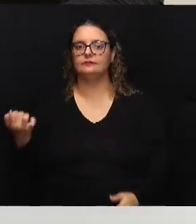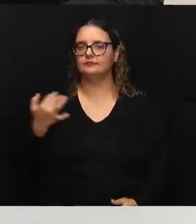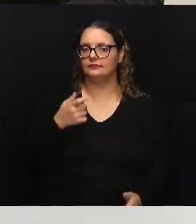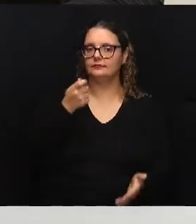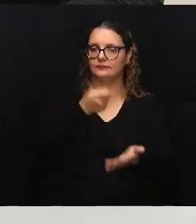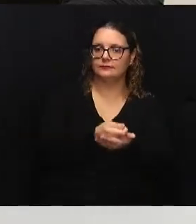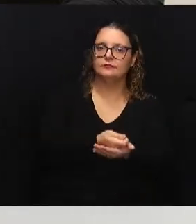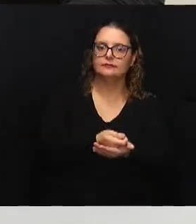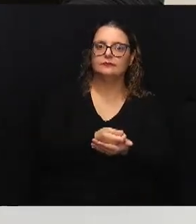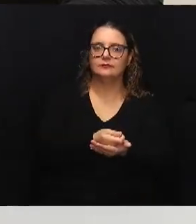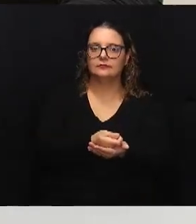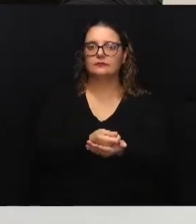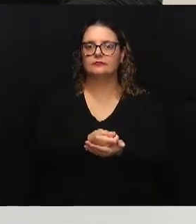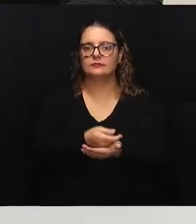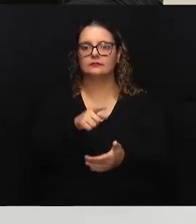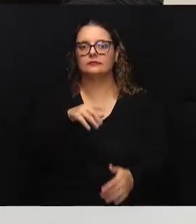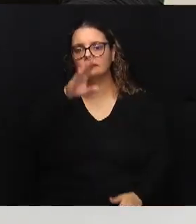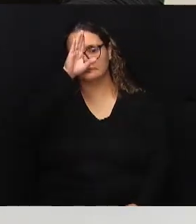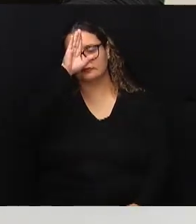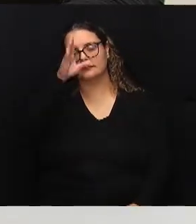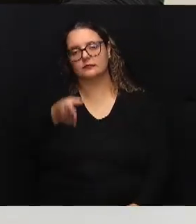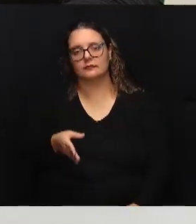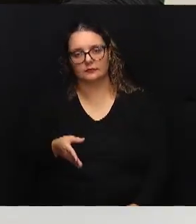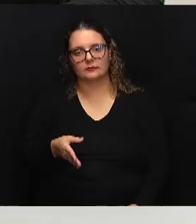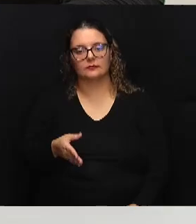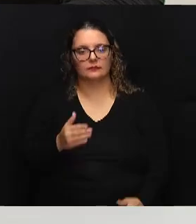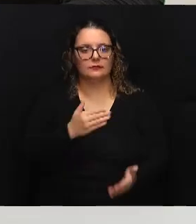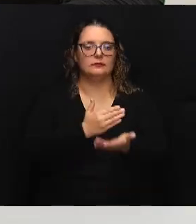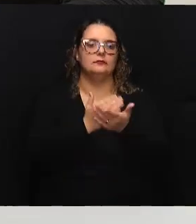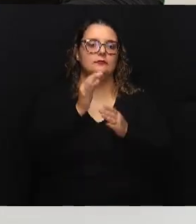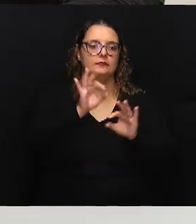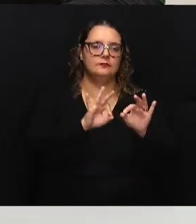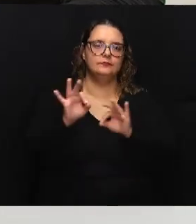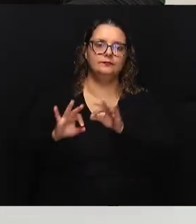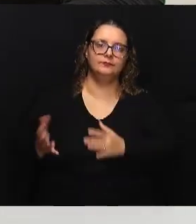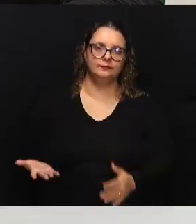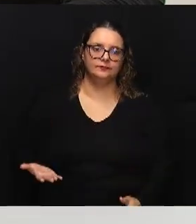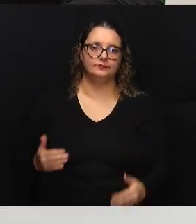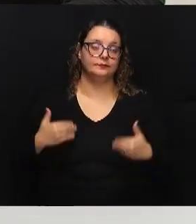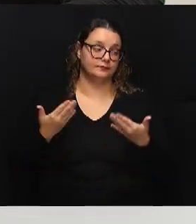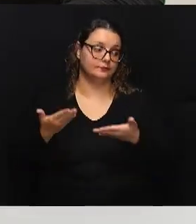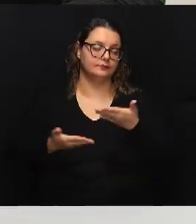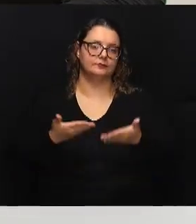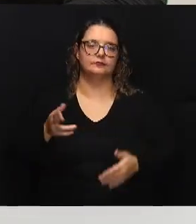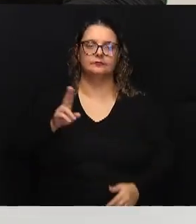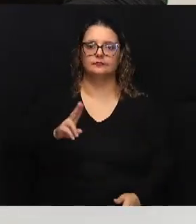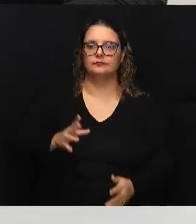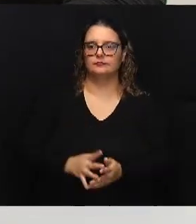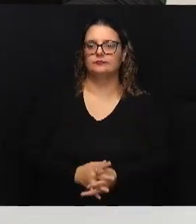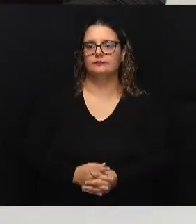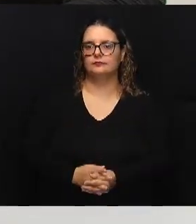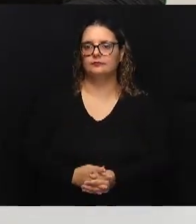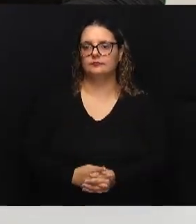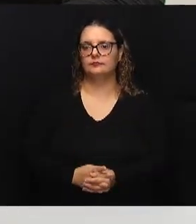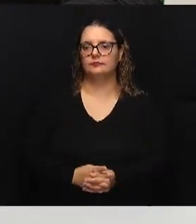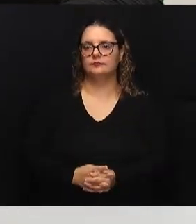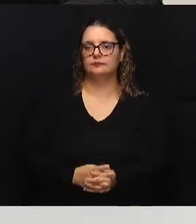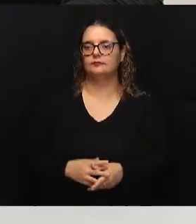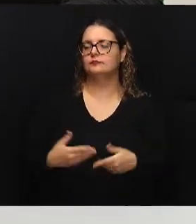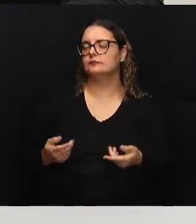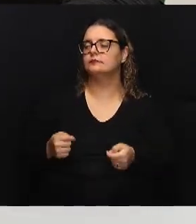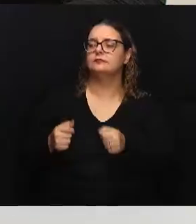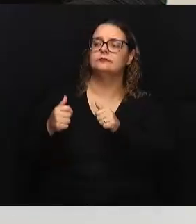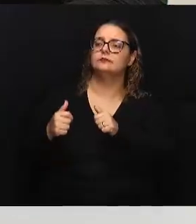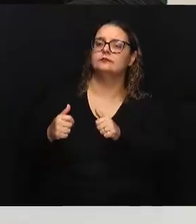pagando para eles é a peça fundamental para você começar a organizar quais serviços vai utilizar. Os benefícios, né, de manter as